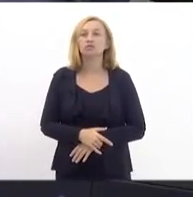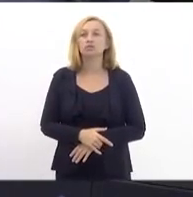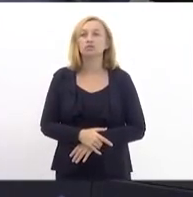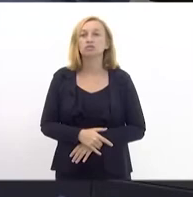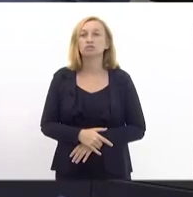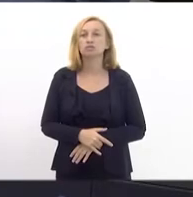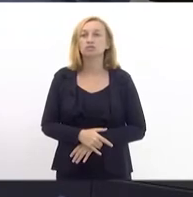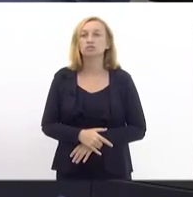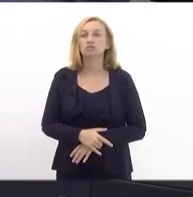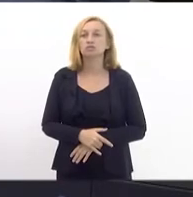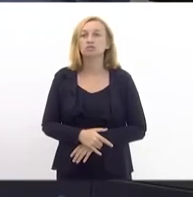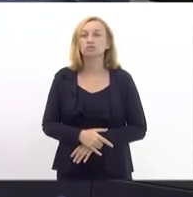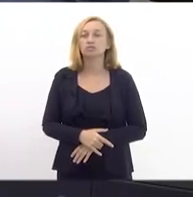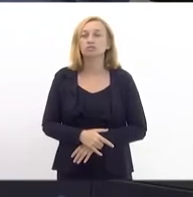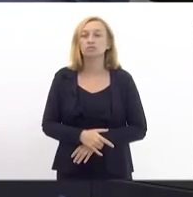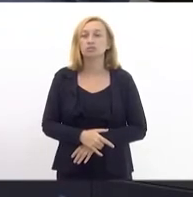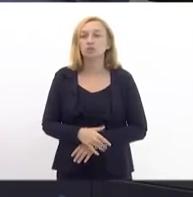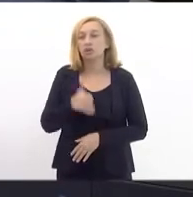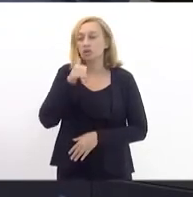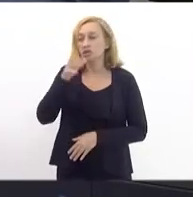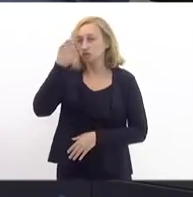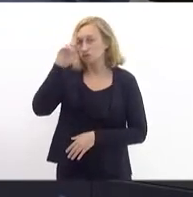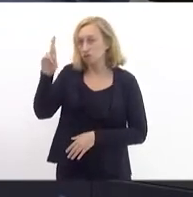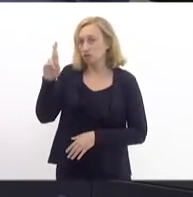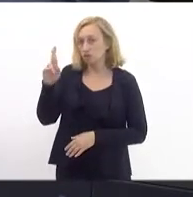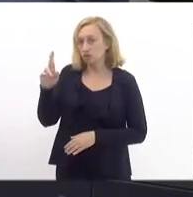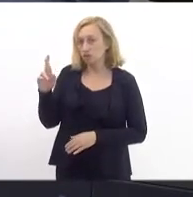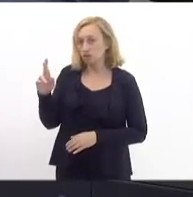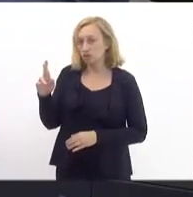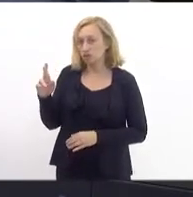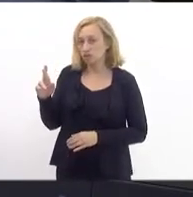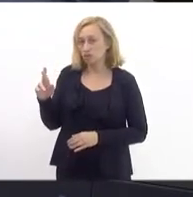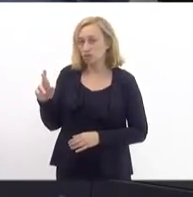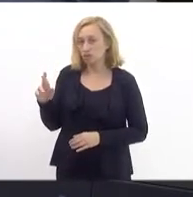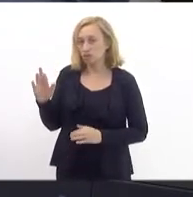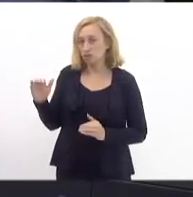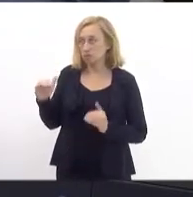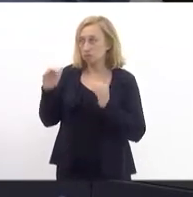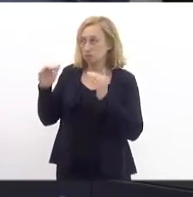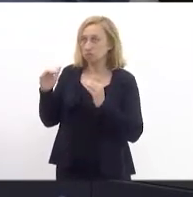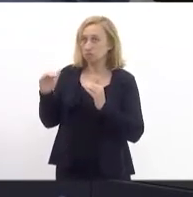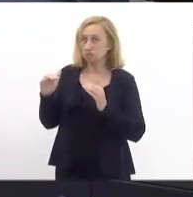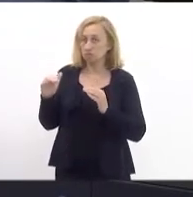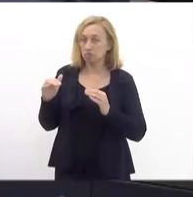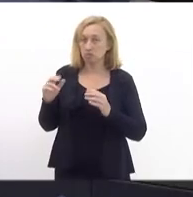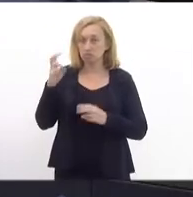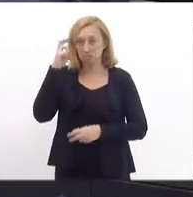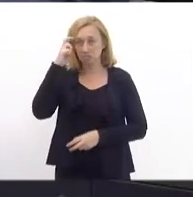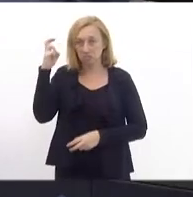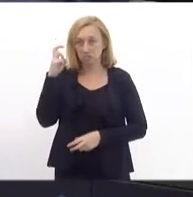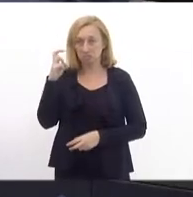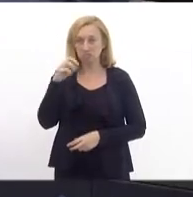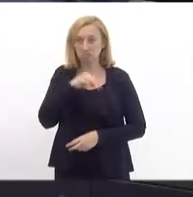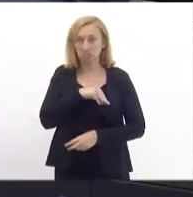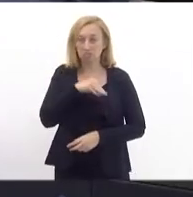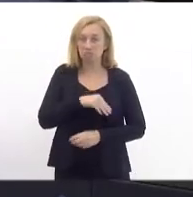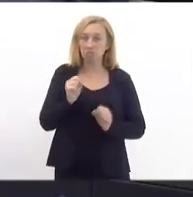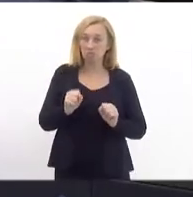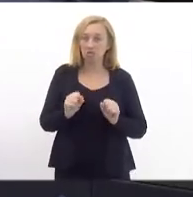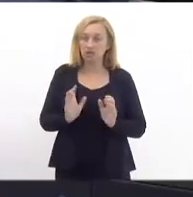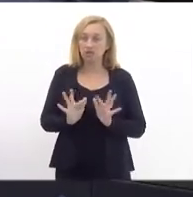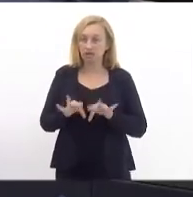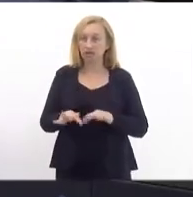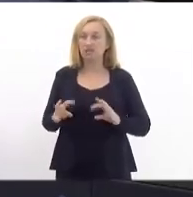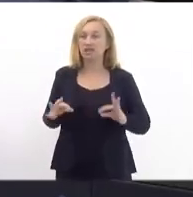se o senhor fosse um grande virtuoso, que eu não sou, ter uma equação matemática que pudesse definir aquelas